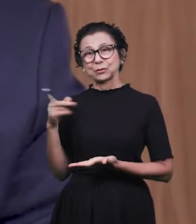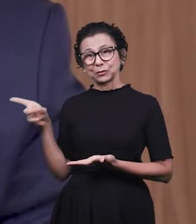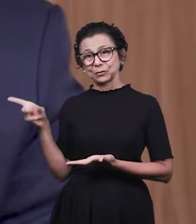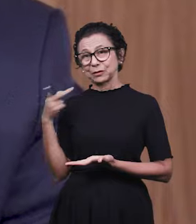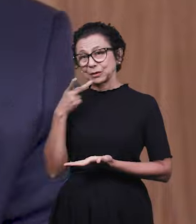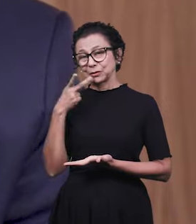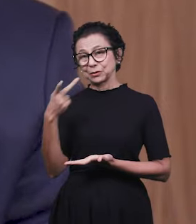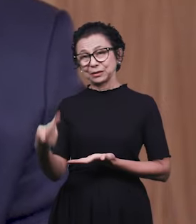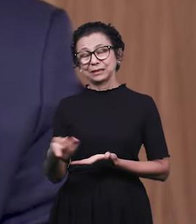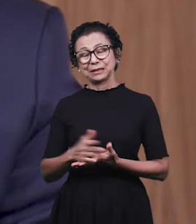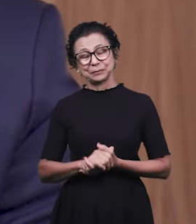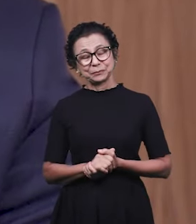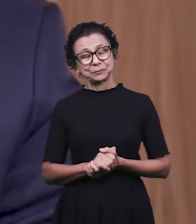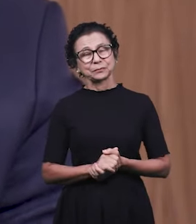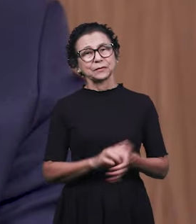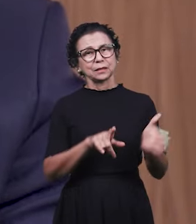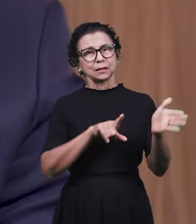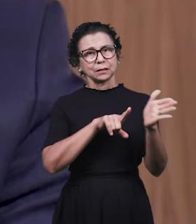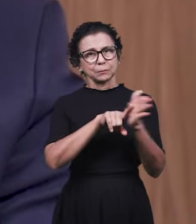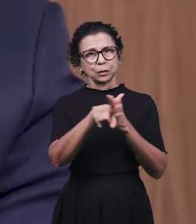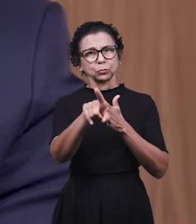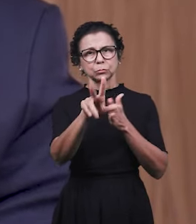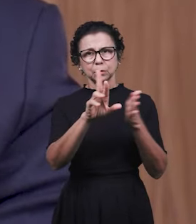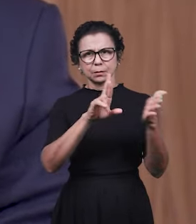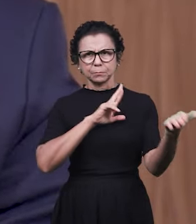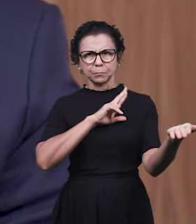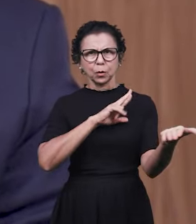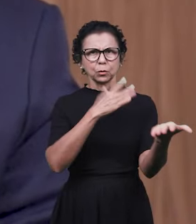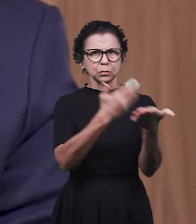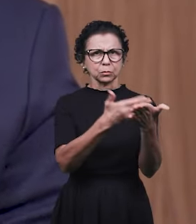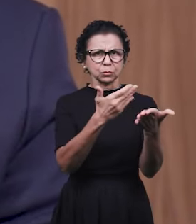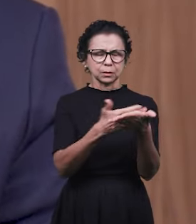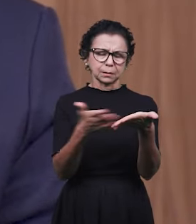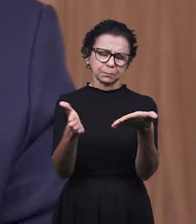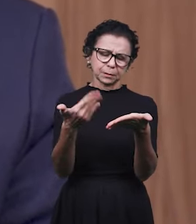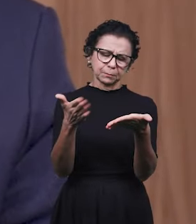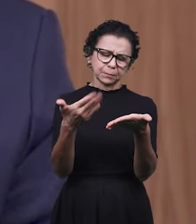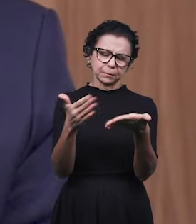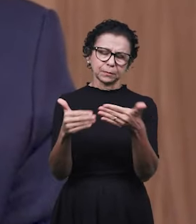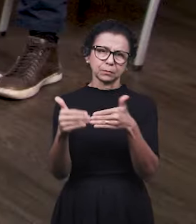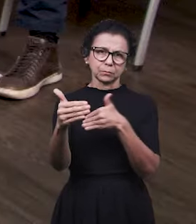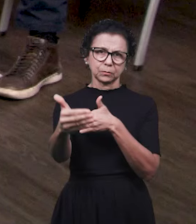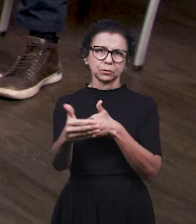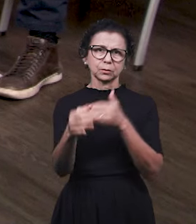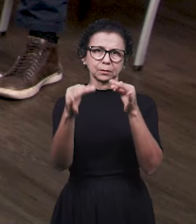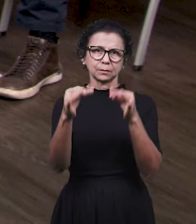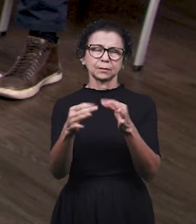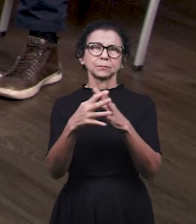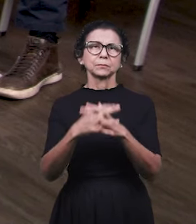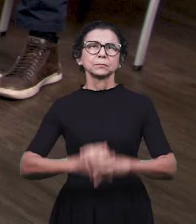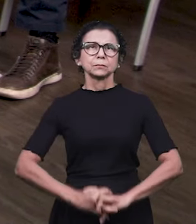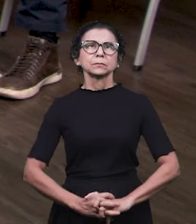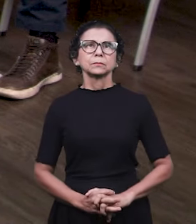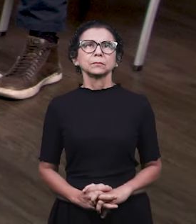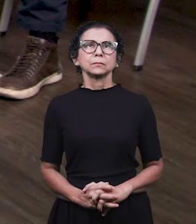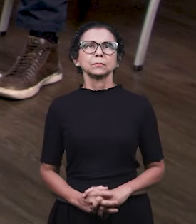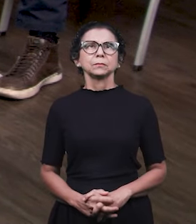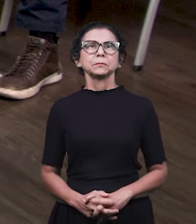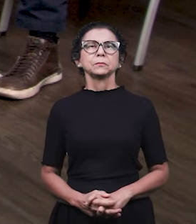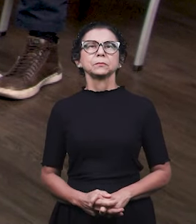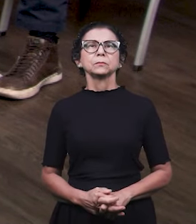questões, mas também ter a rotina de estudo é muito importante. Pastor Cleiton Kese, junto com